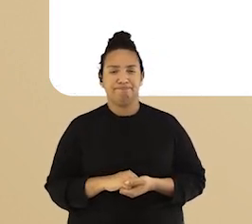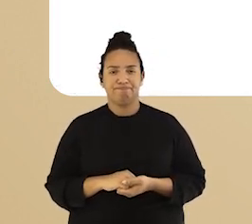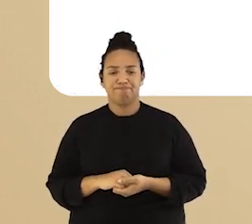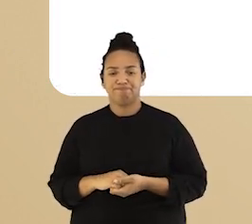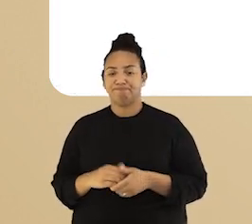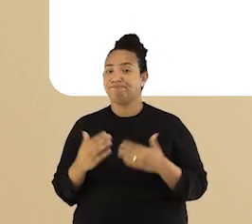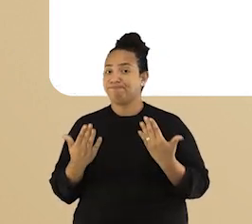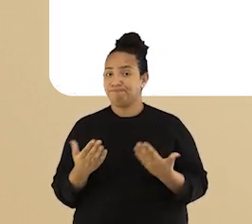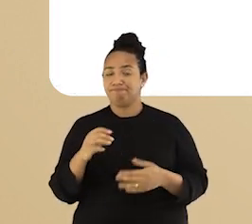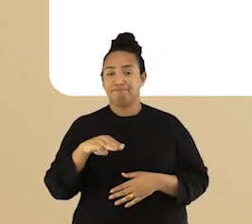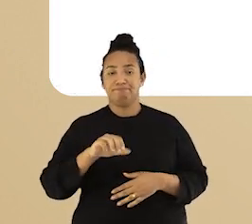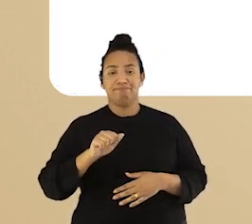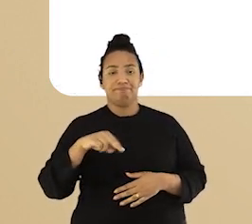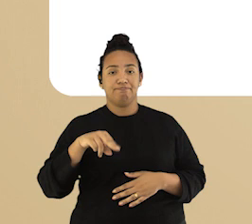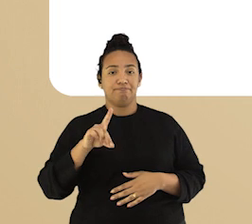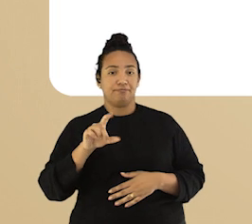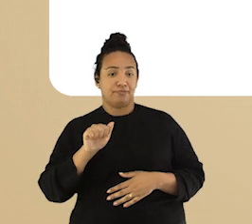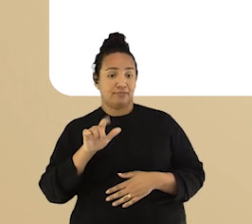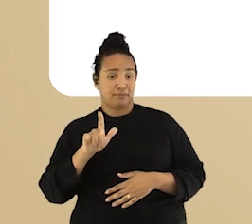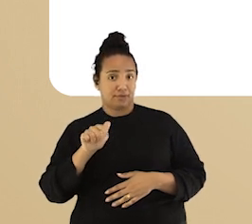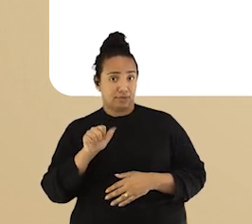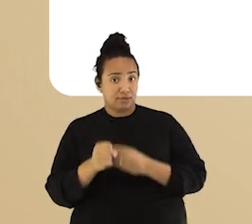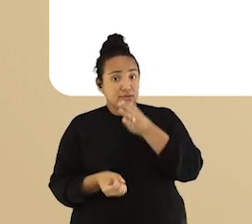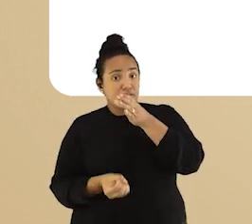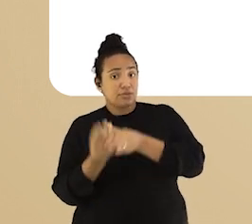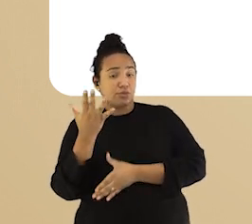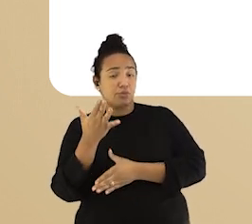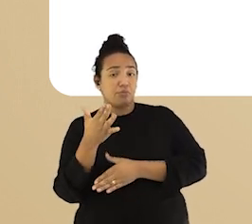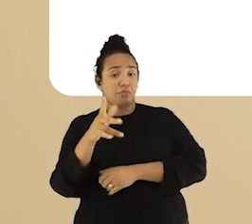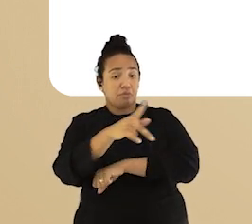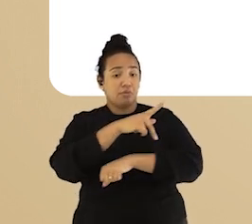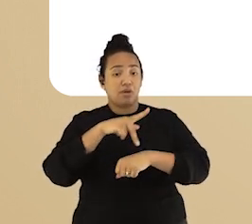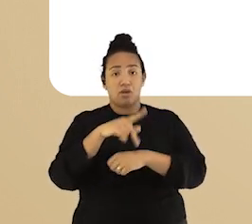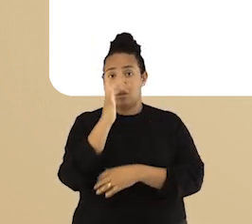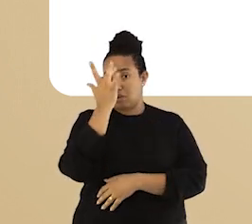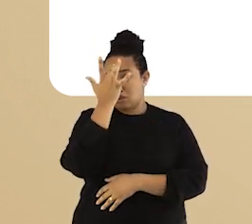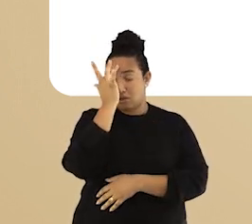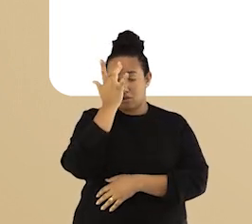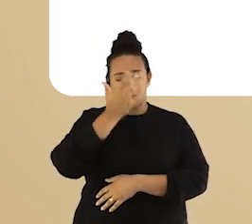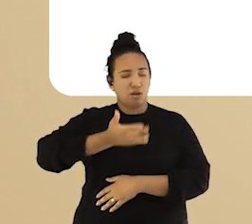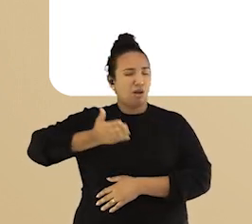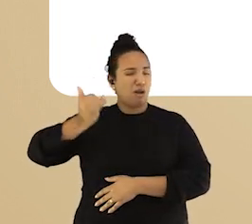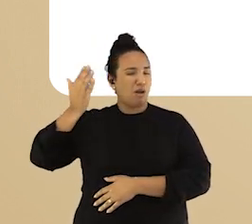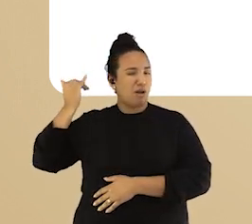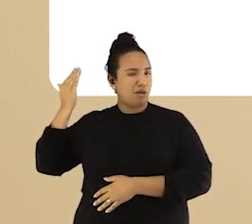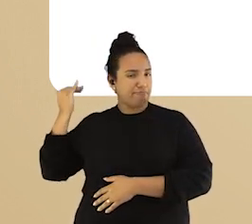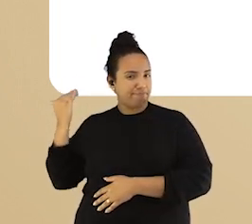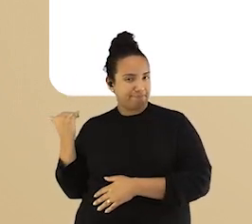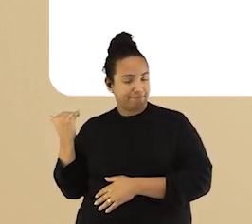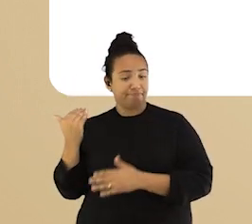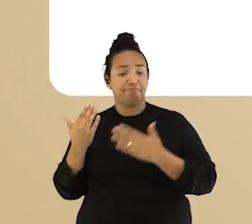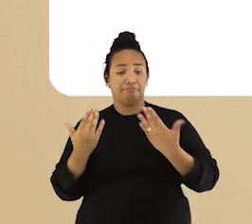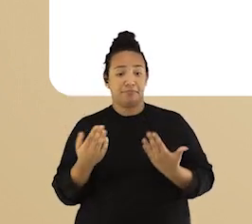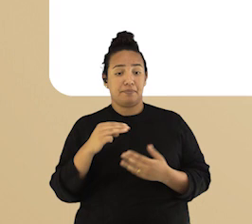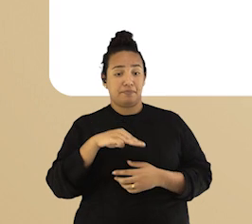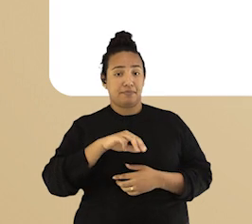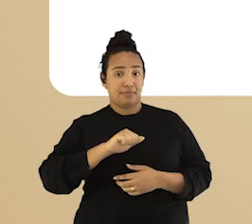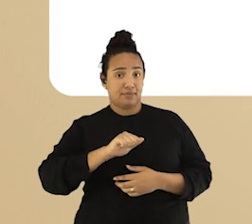As mandalas surgiram na Índia, em tempos muito remotos. Mandala, em